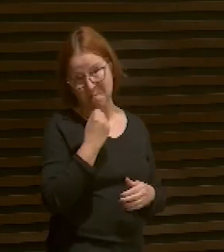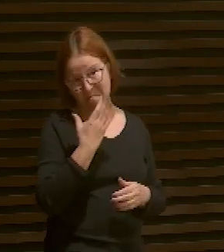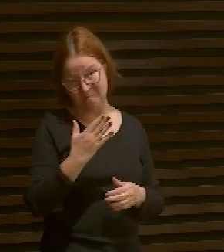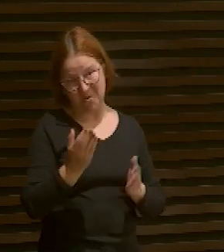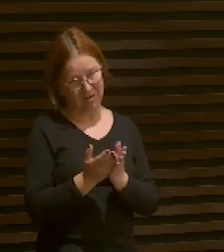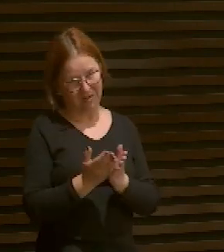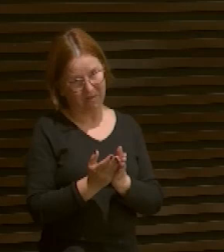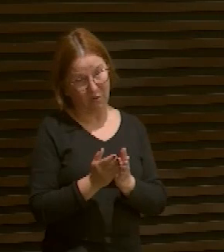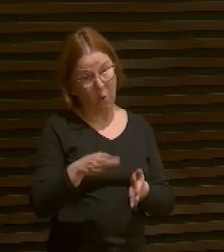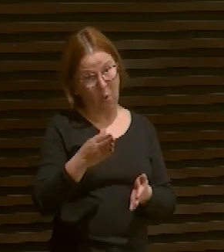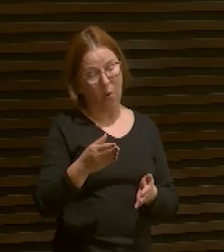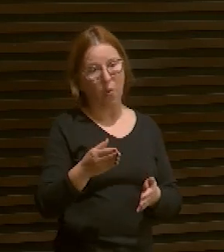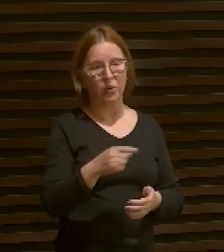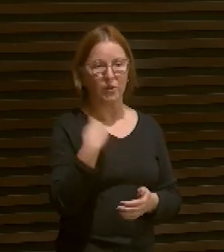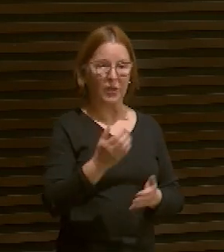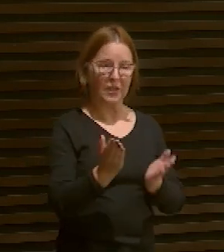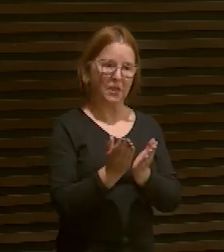cristãos, genuinamente,